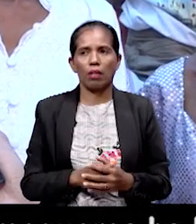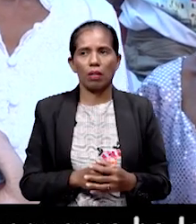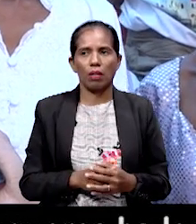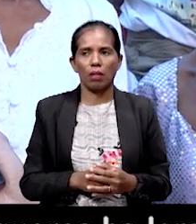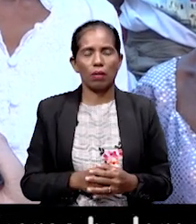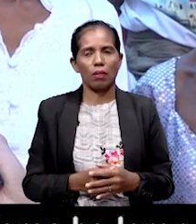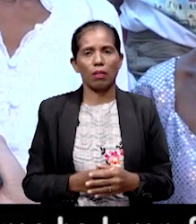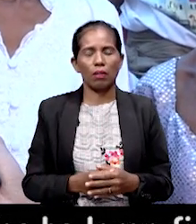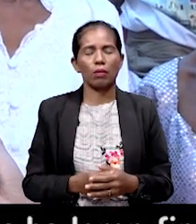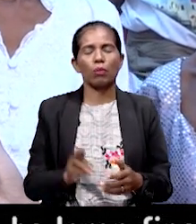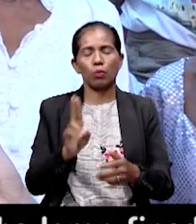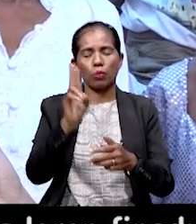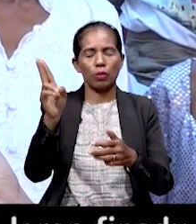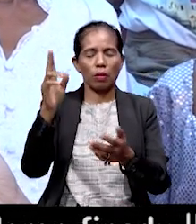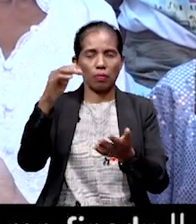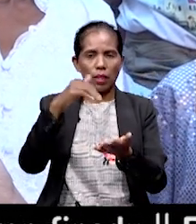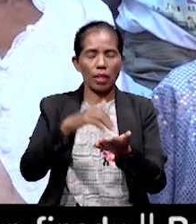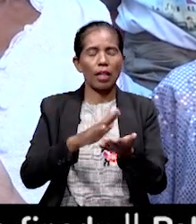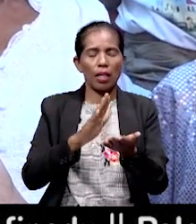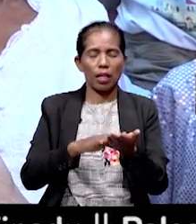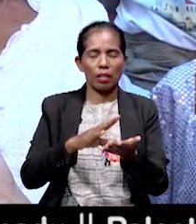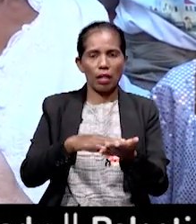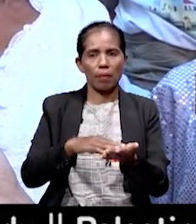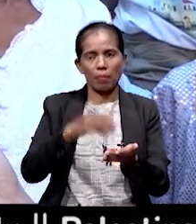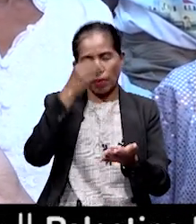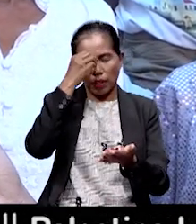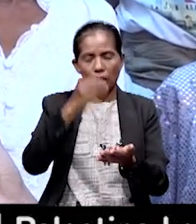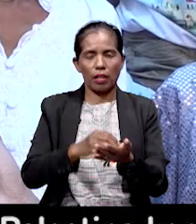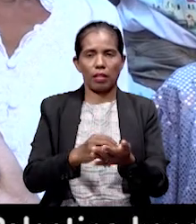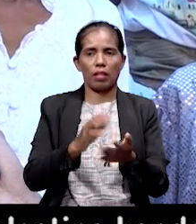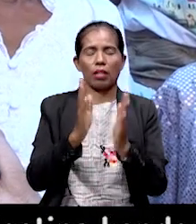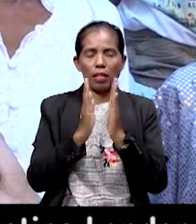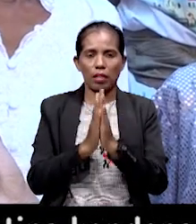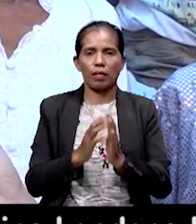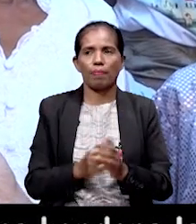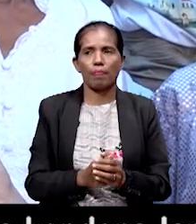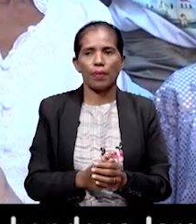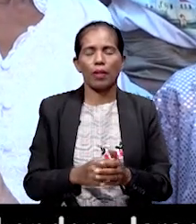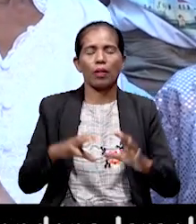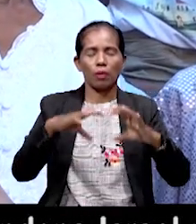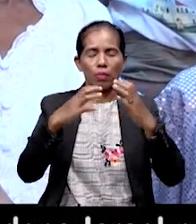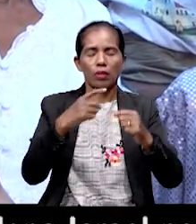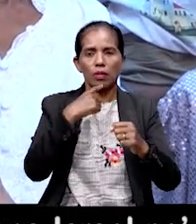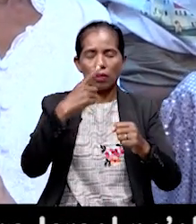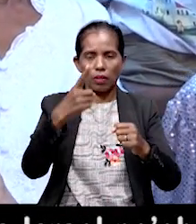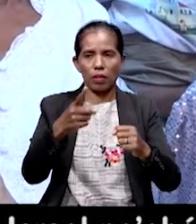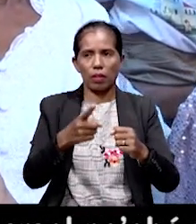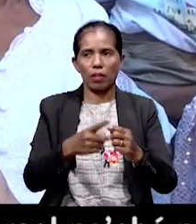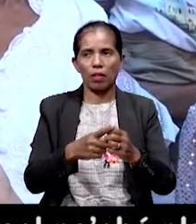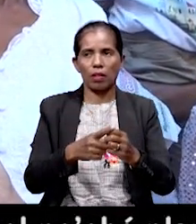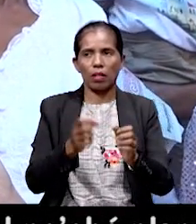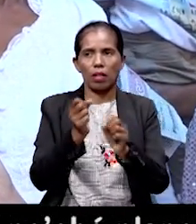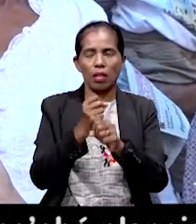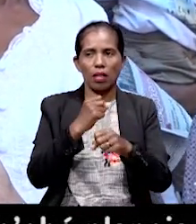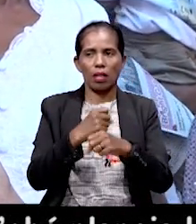o dutrina niang ha o residence ba amun yang i fatting kraik ba hansa o en komisau dia vale ba halfa umatale ami